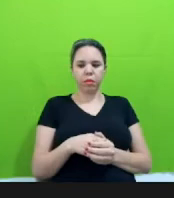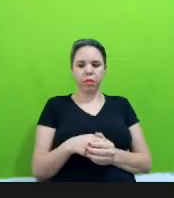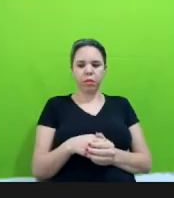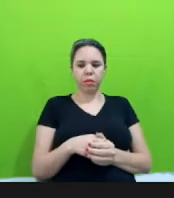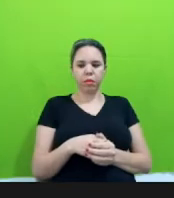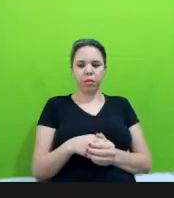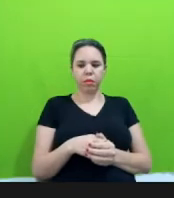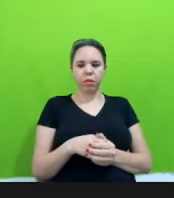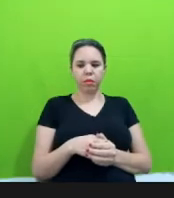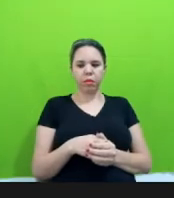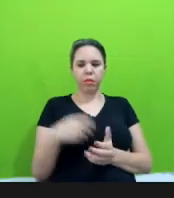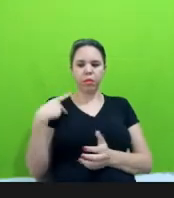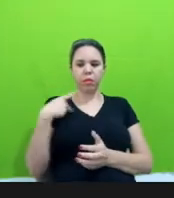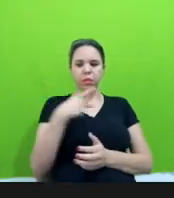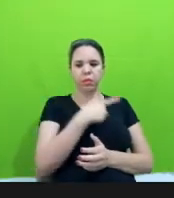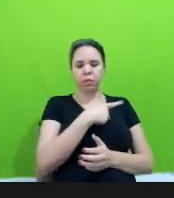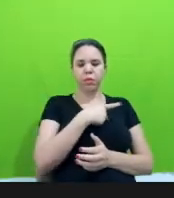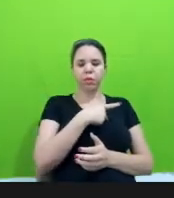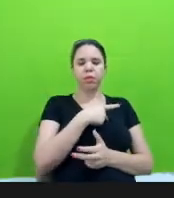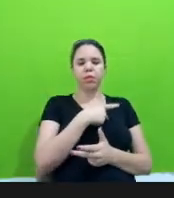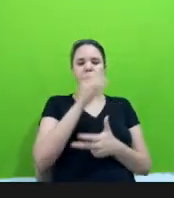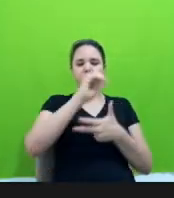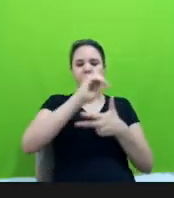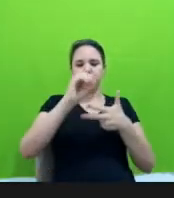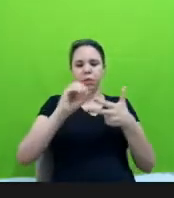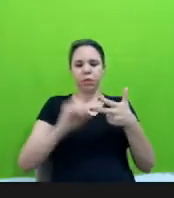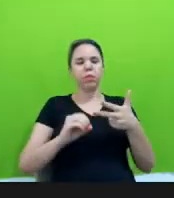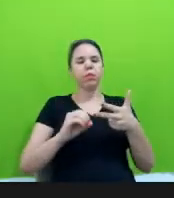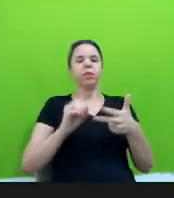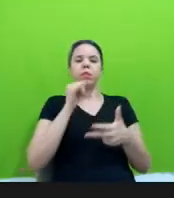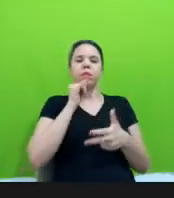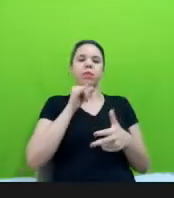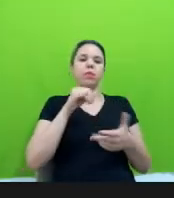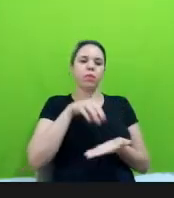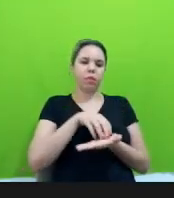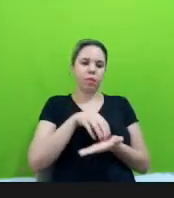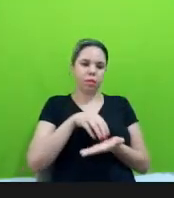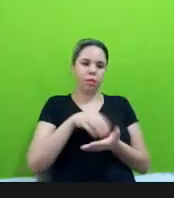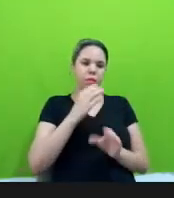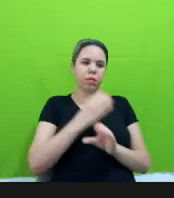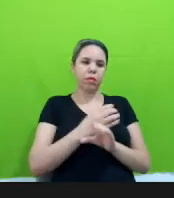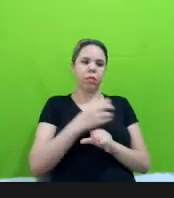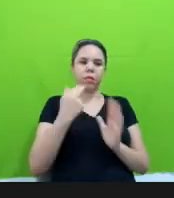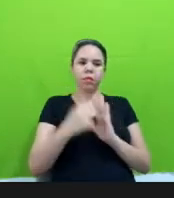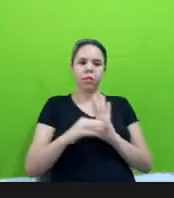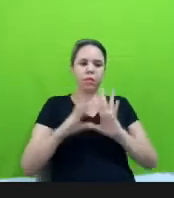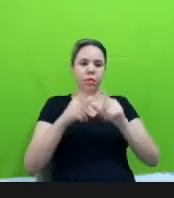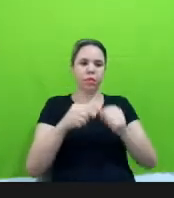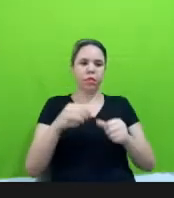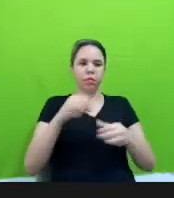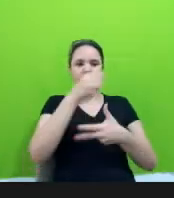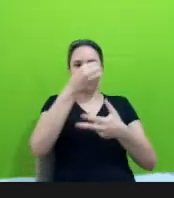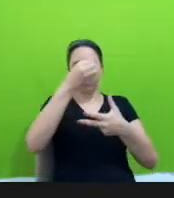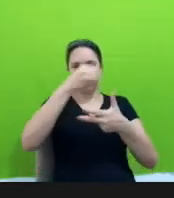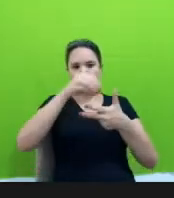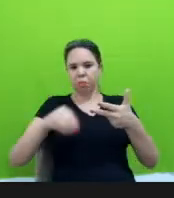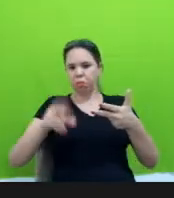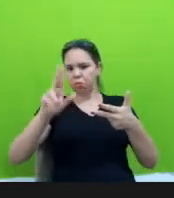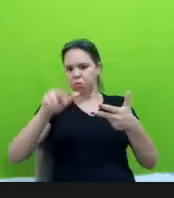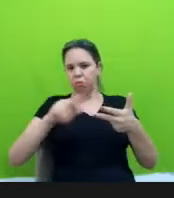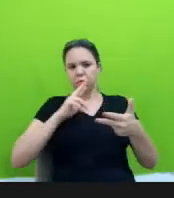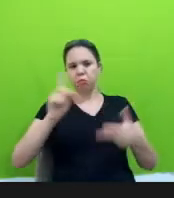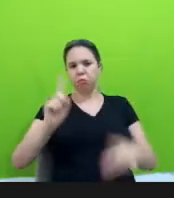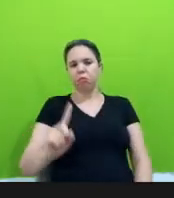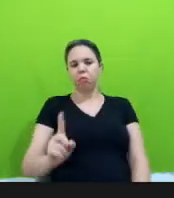desse pastor para o MEC. Eu pedi para o MEC, pedi para a Casa Civil, porque todas as nomeações passam por lá. O MEC respondeu, a Casa Civil nunca respondeu,